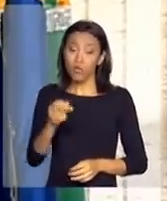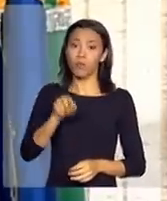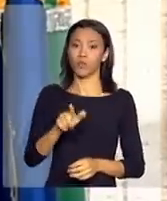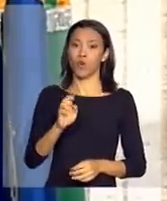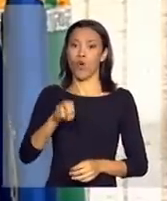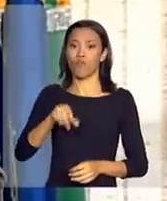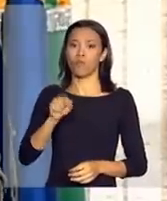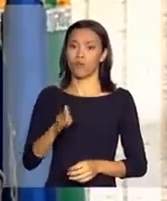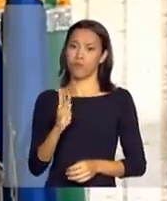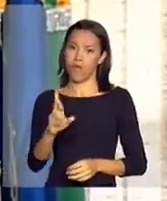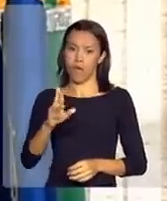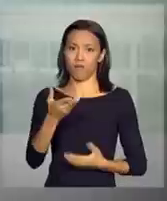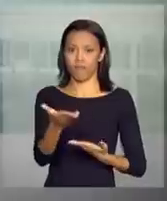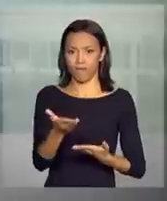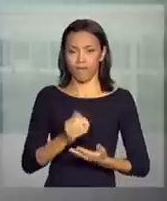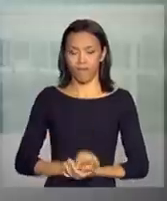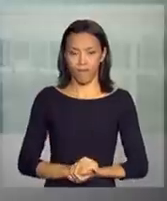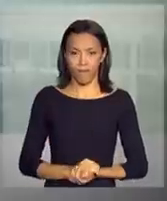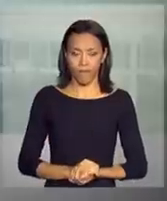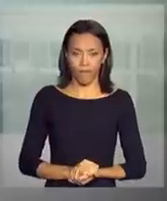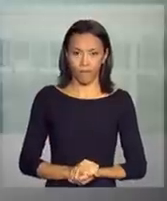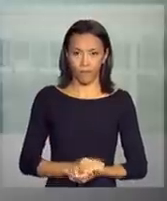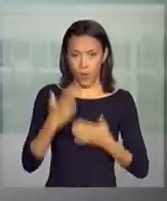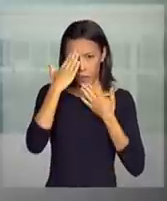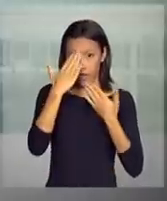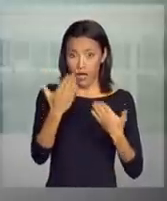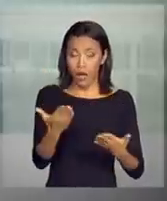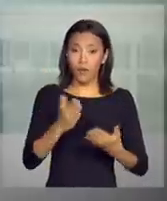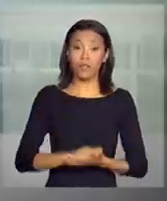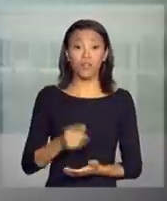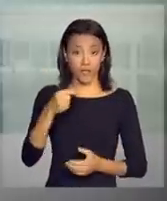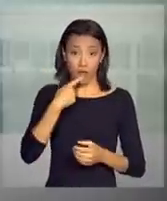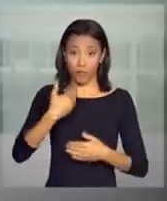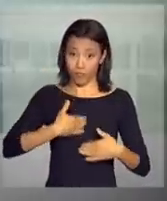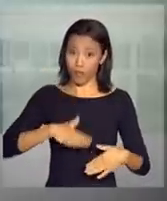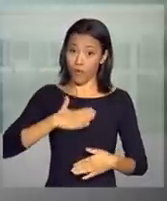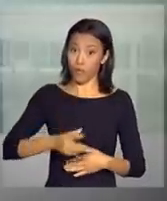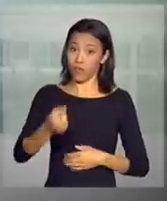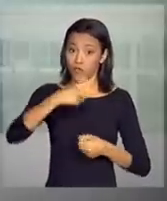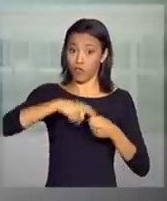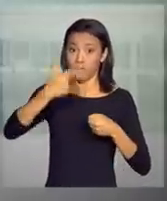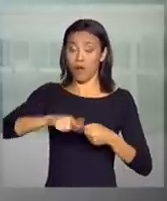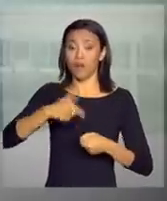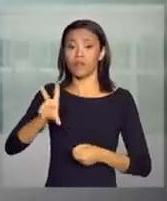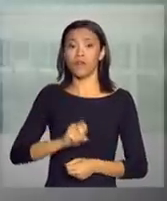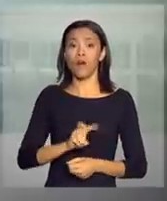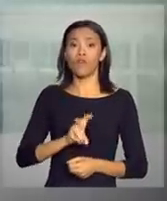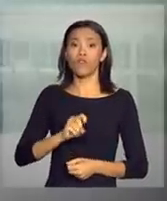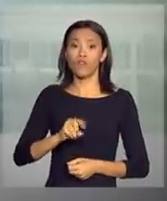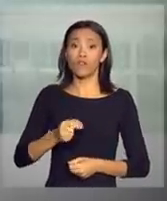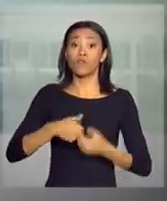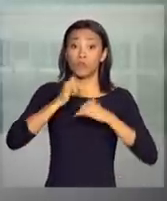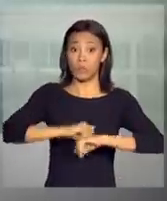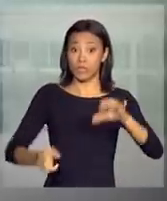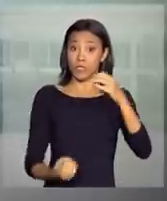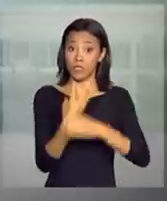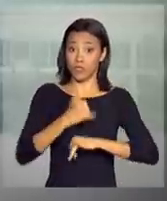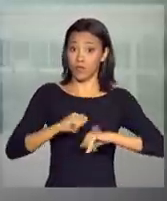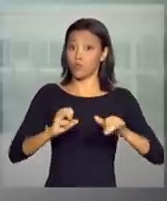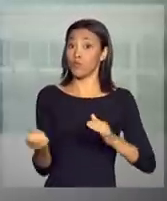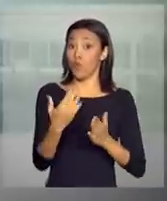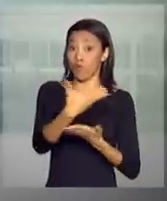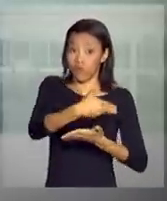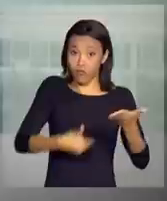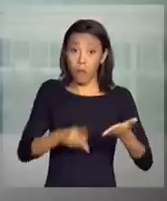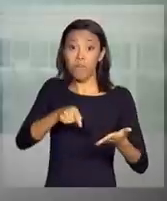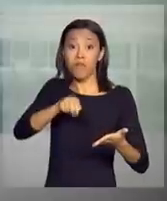www.mj.gov.br Malu Obrigada Daniela e daqui a pouco a gente volta com a transmissão ao vivo do lançamento do novo plano